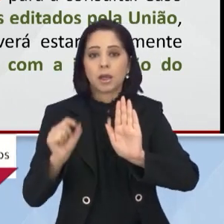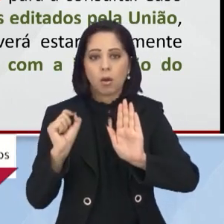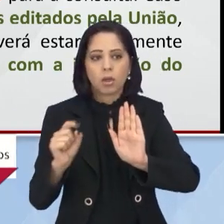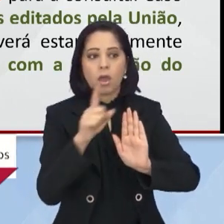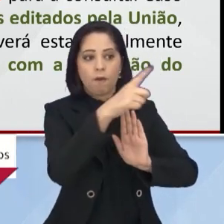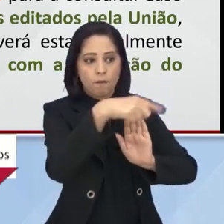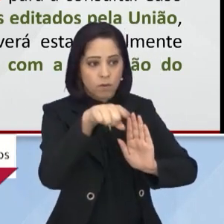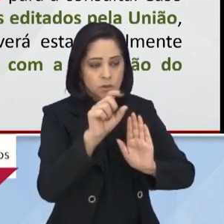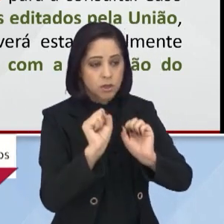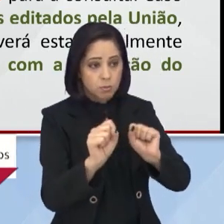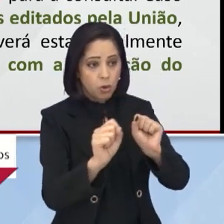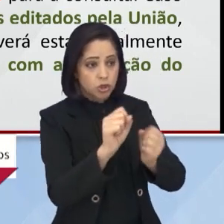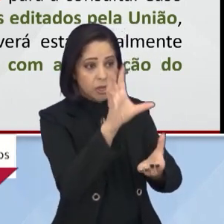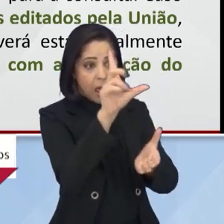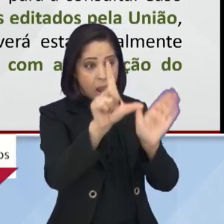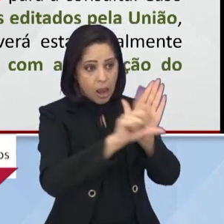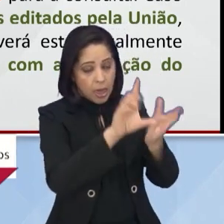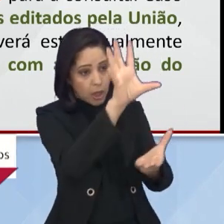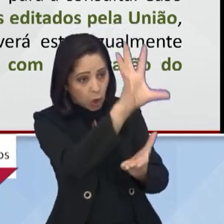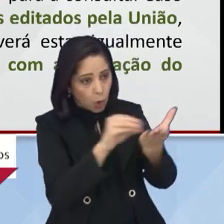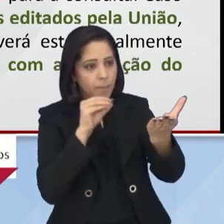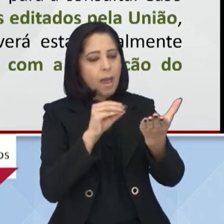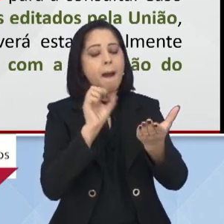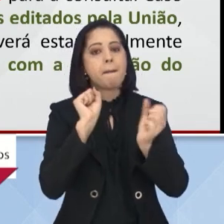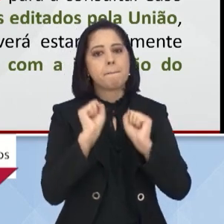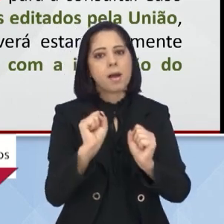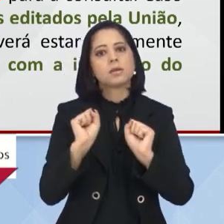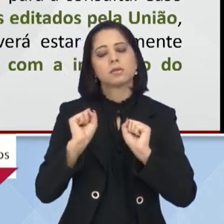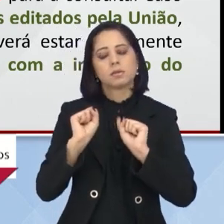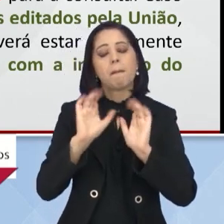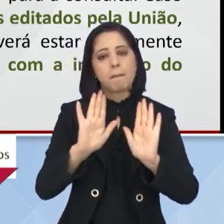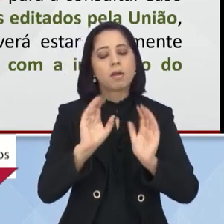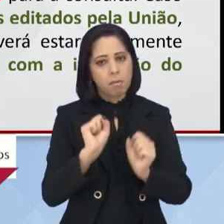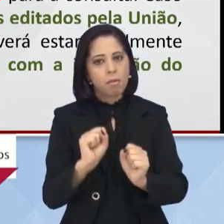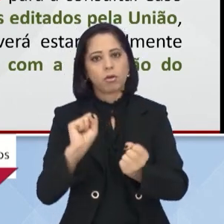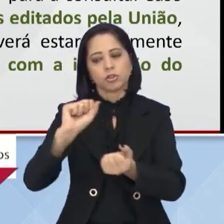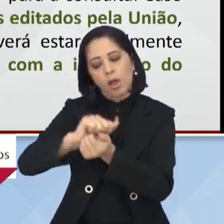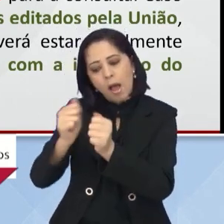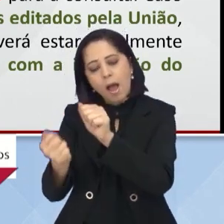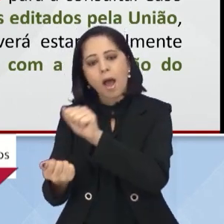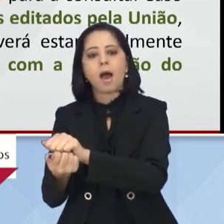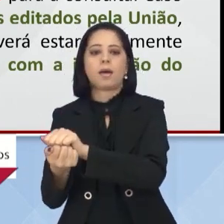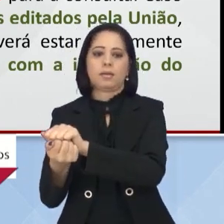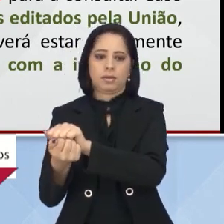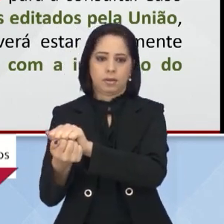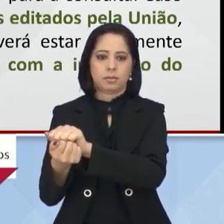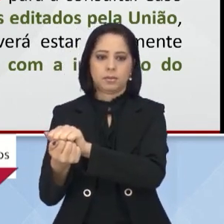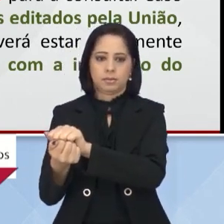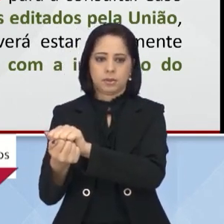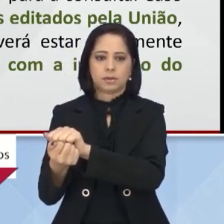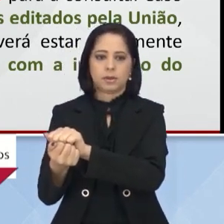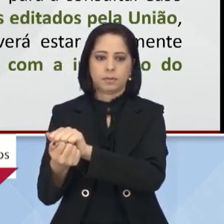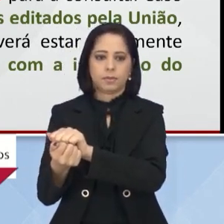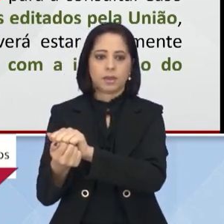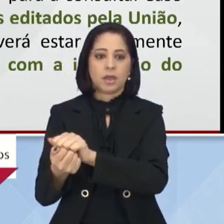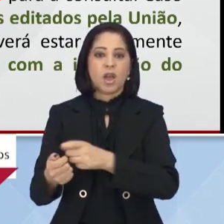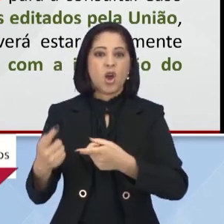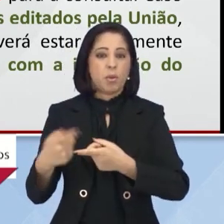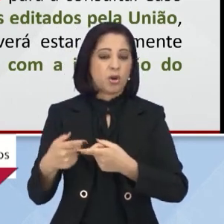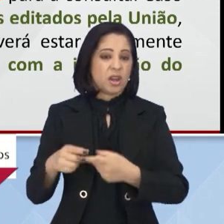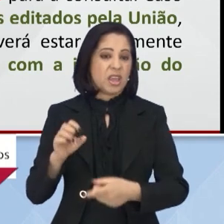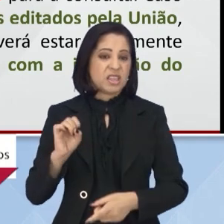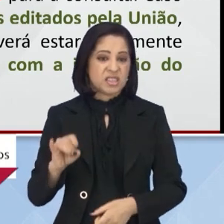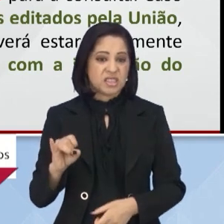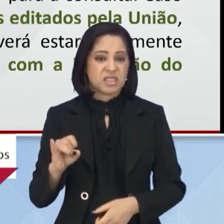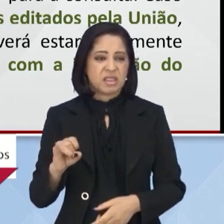não usem eh não se não não adiram né a asas normas federais diretamente Porque isso pode trazer problema você